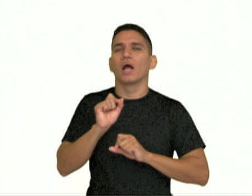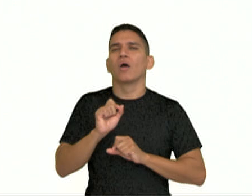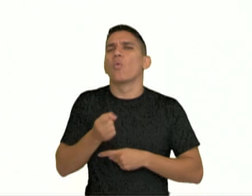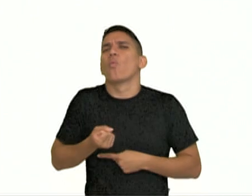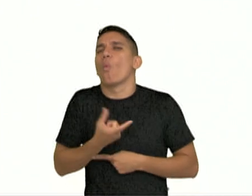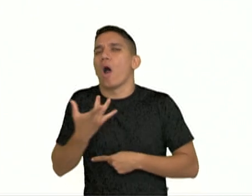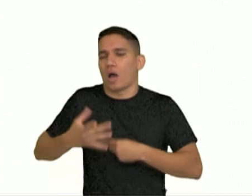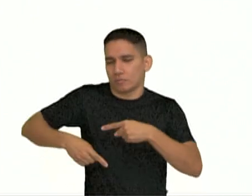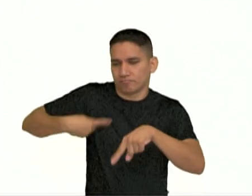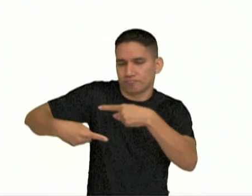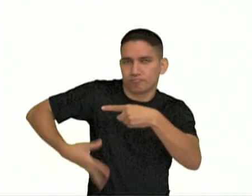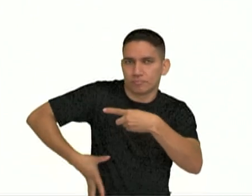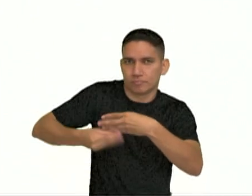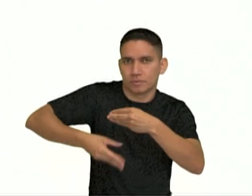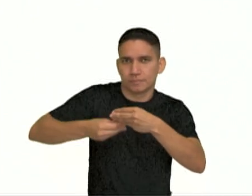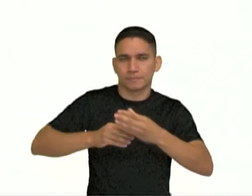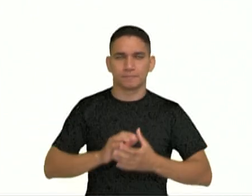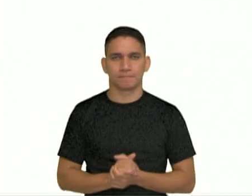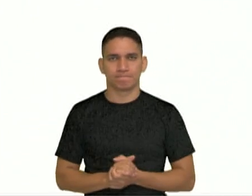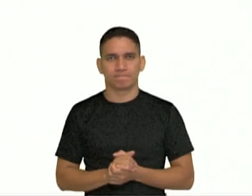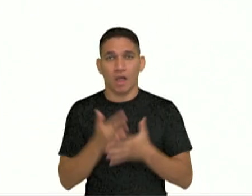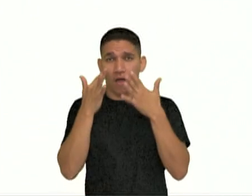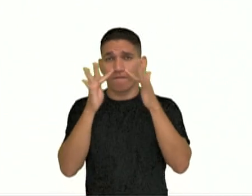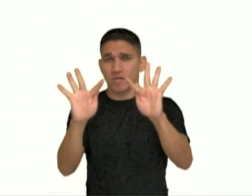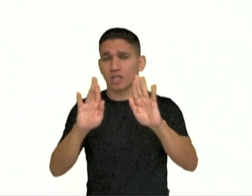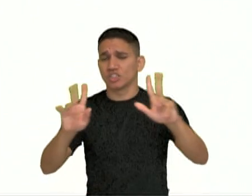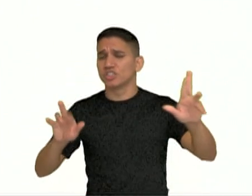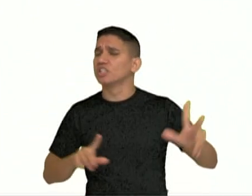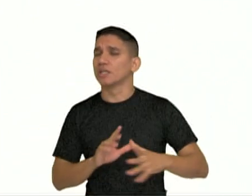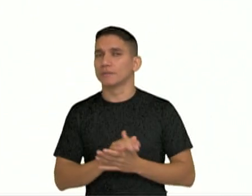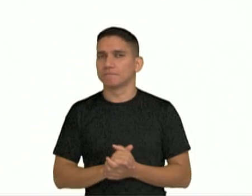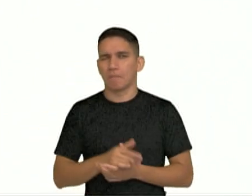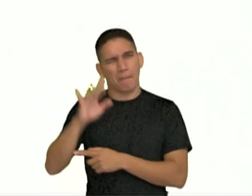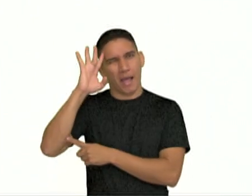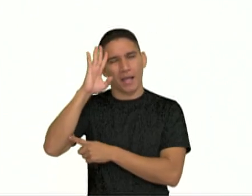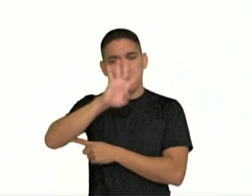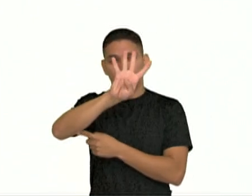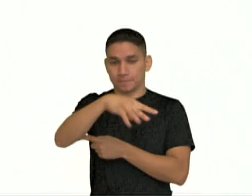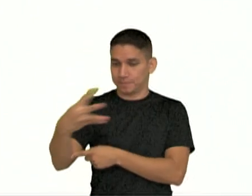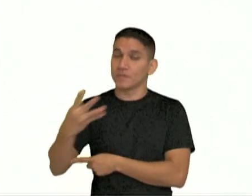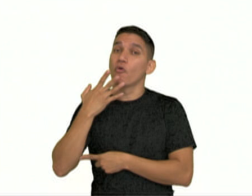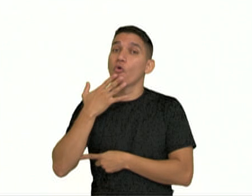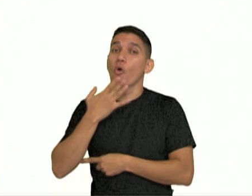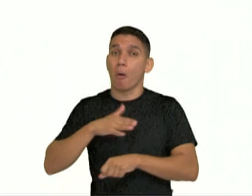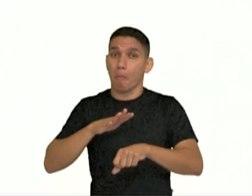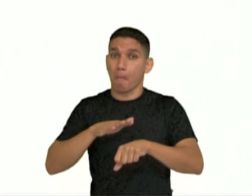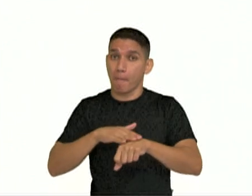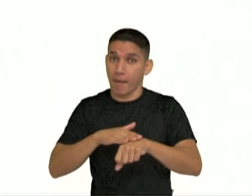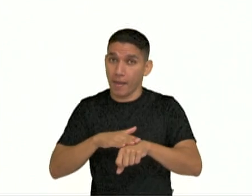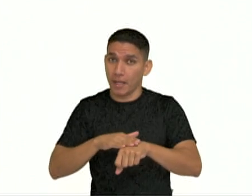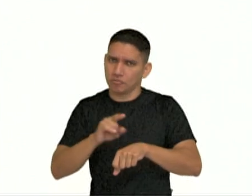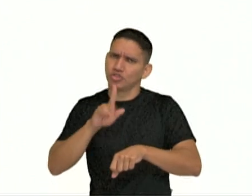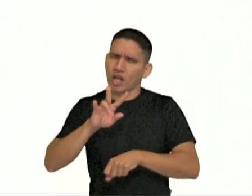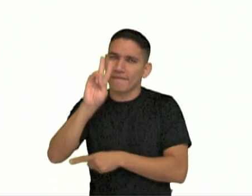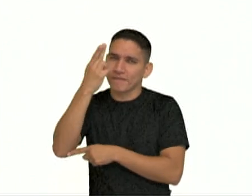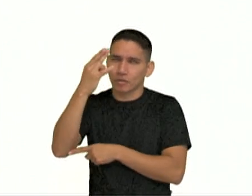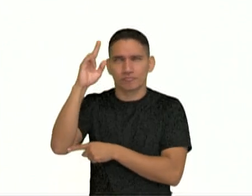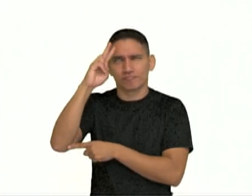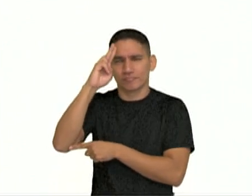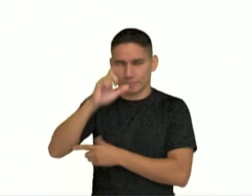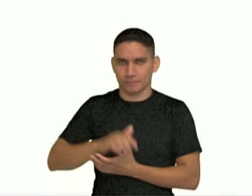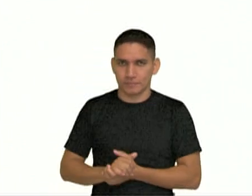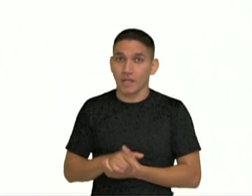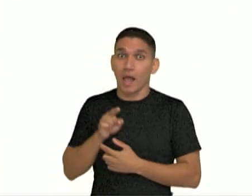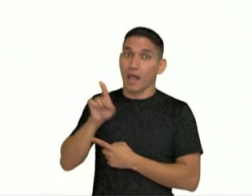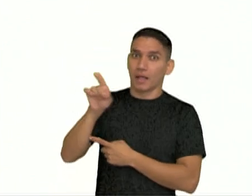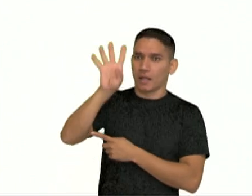quantos fenótipos diferentes? Então, pensando na nossa tabelinha de cor de pele, vocês acabaram de ver que ainda está fresco na cabeça. É